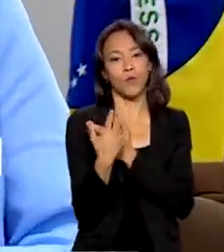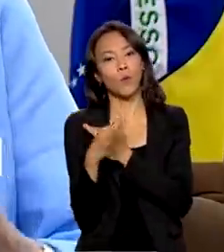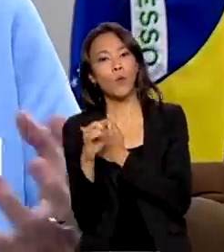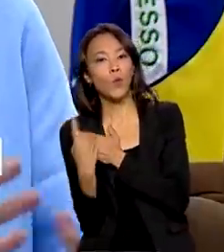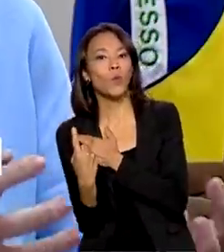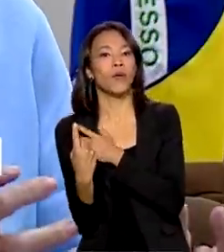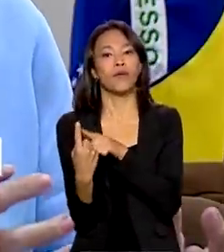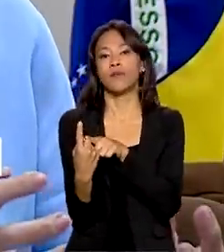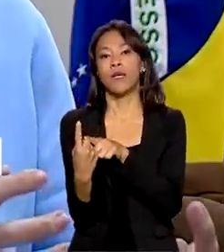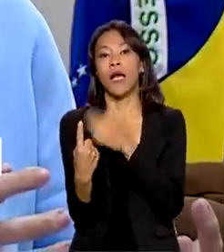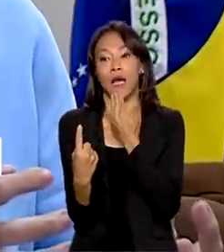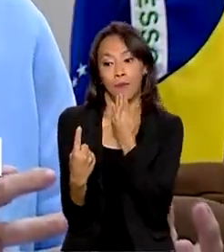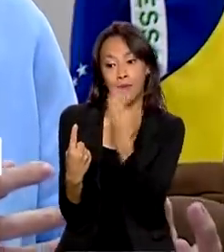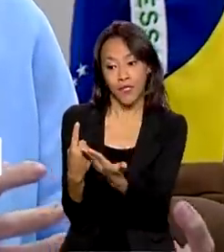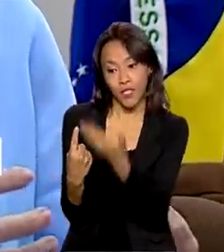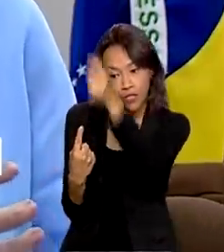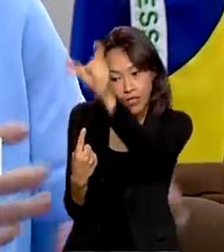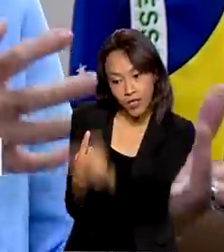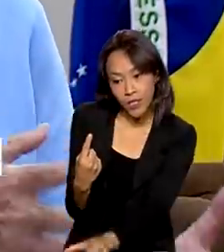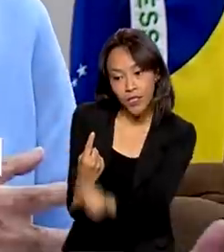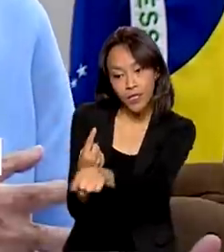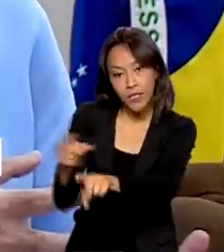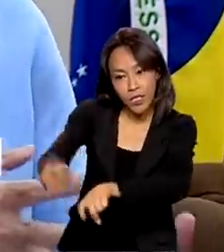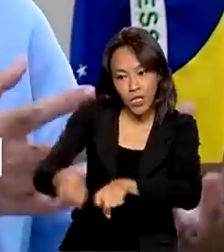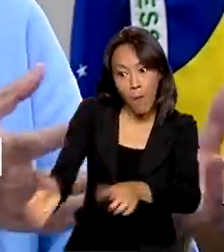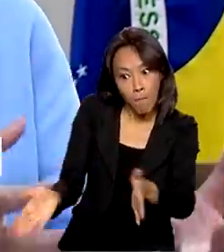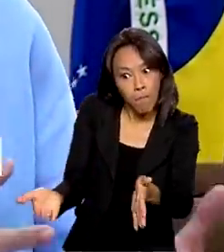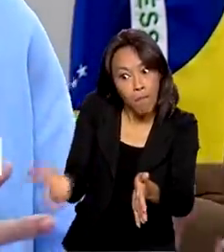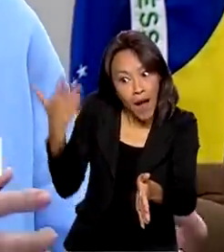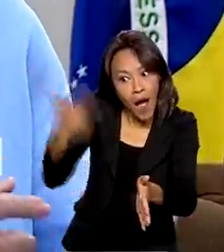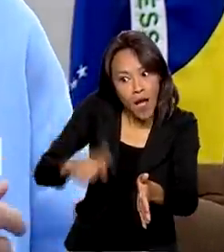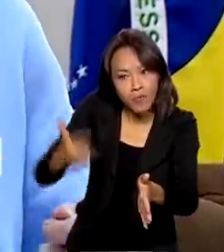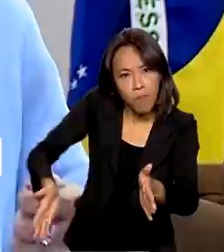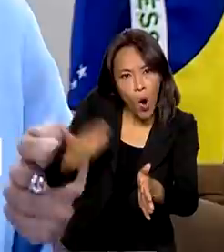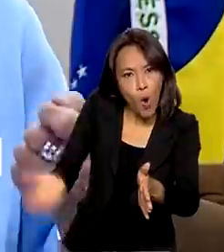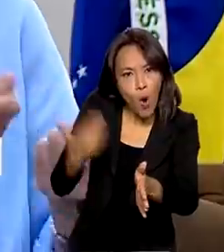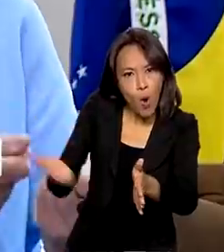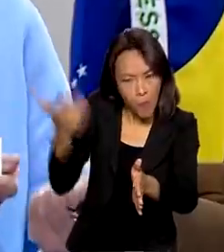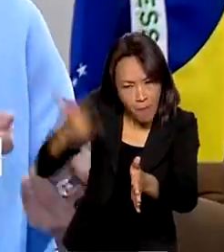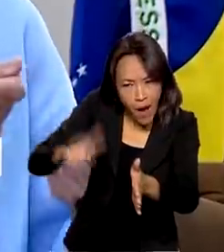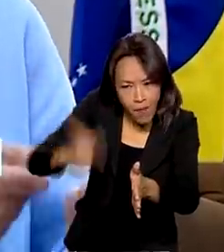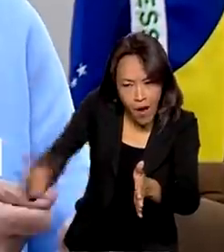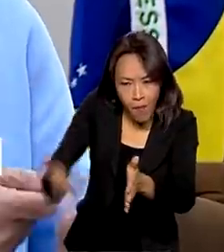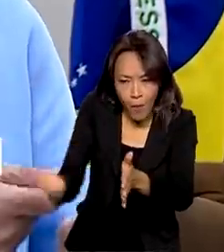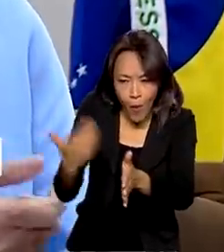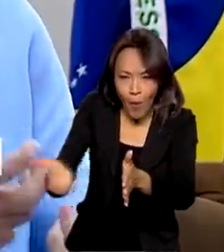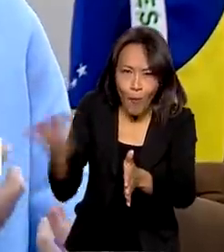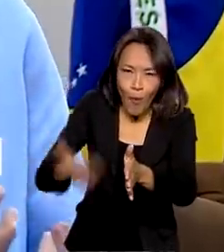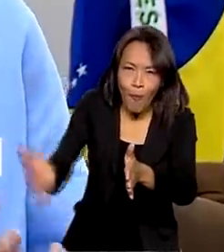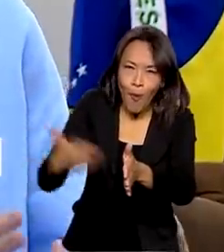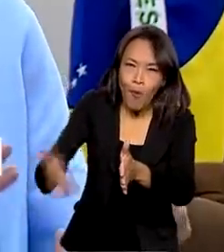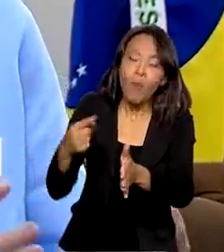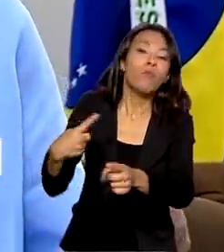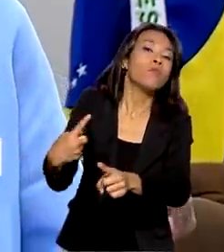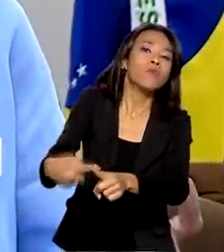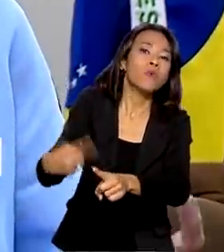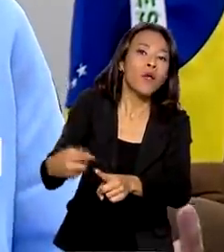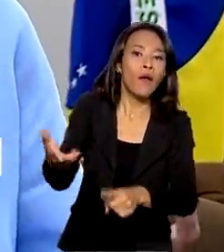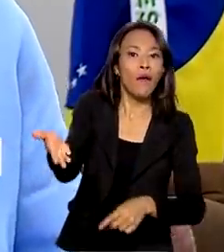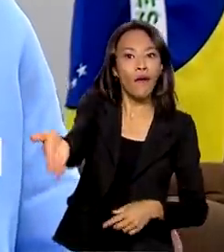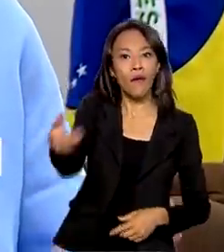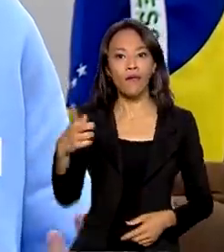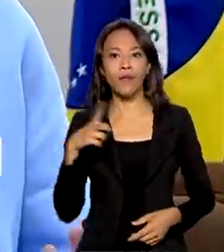vou pedir ao pequeno agricultor né aquele Produza mais de maneira mais forte mais eficiente porque